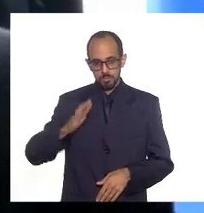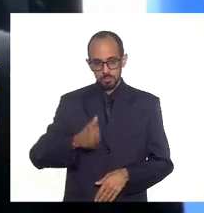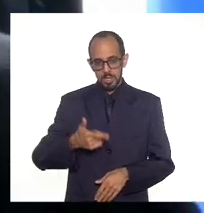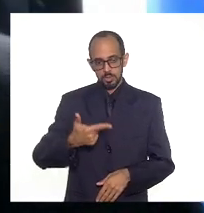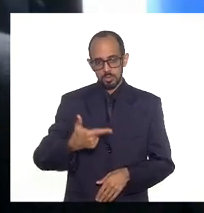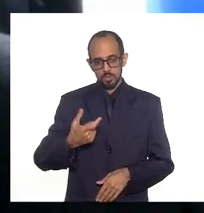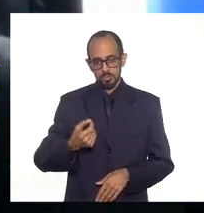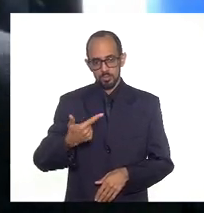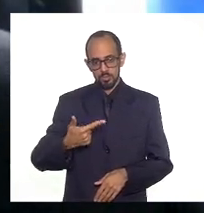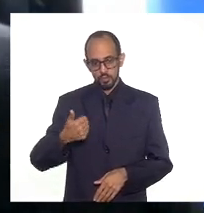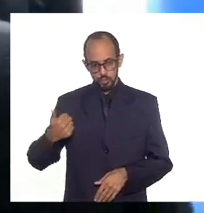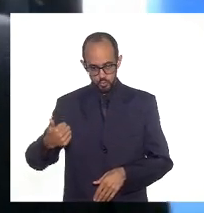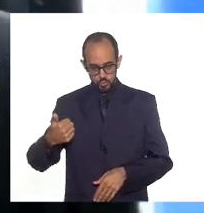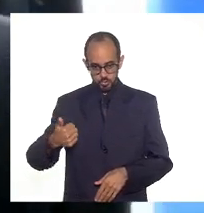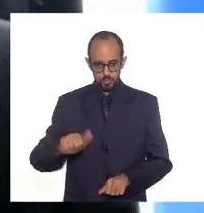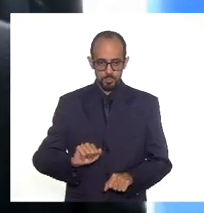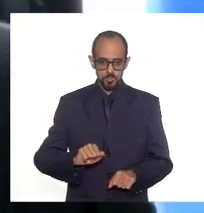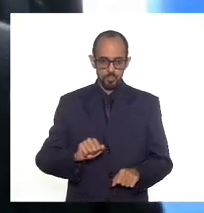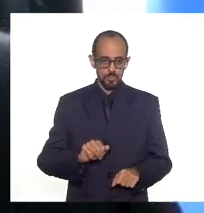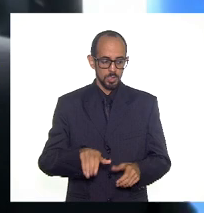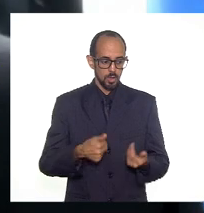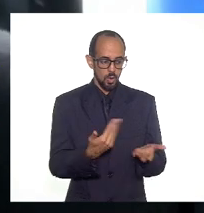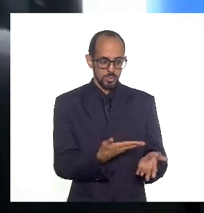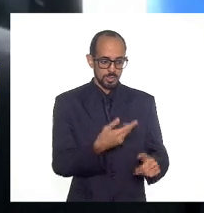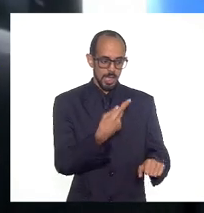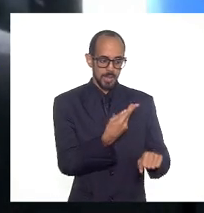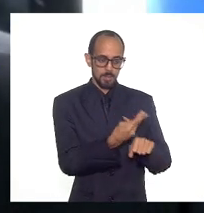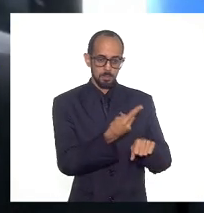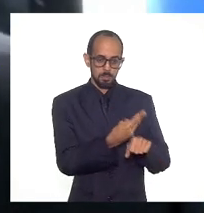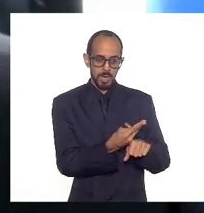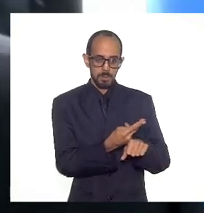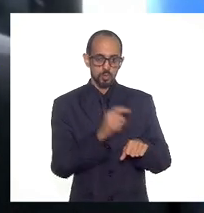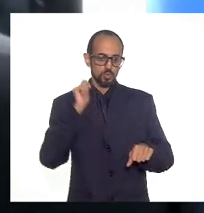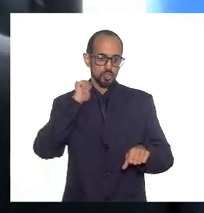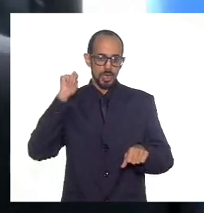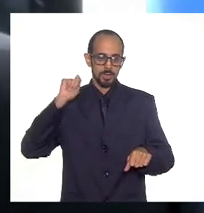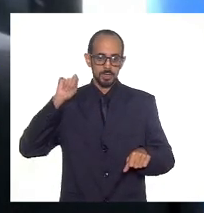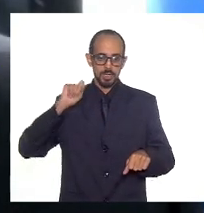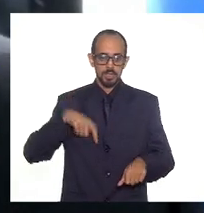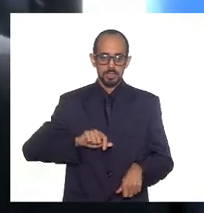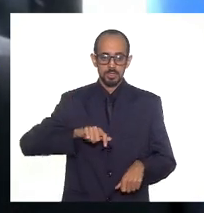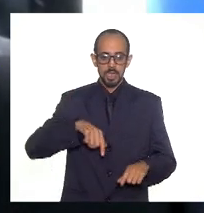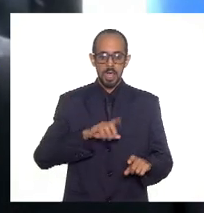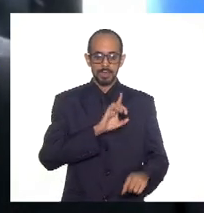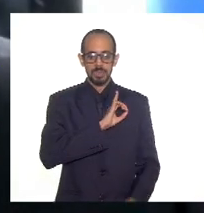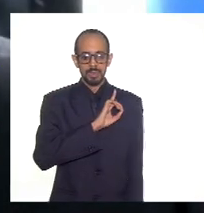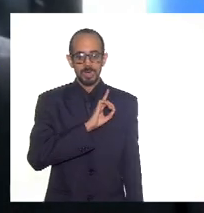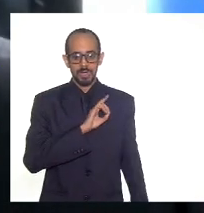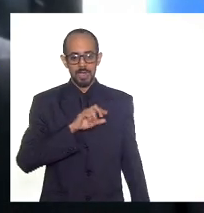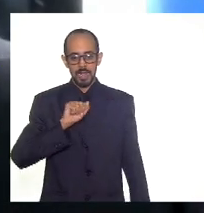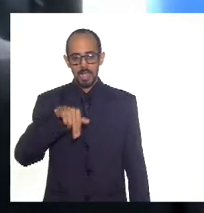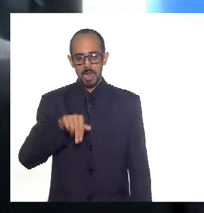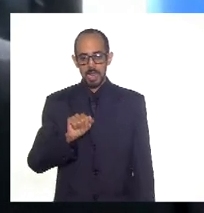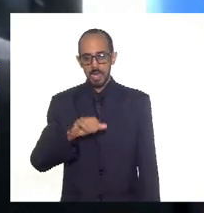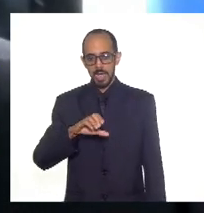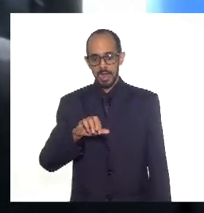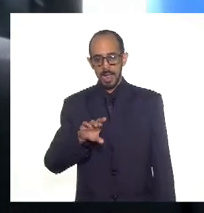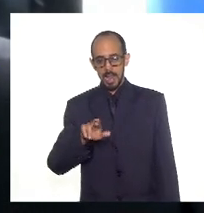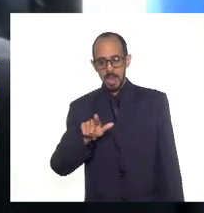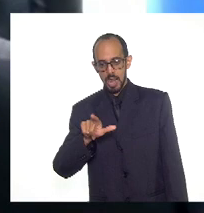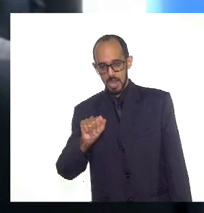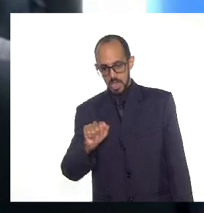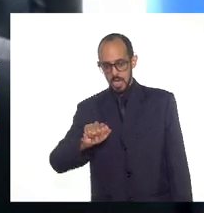Miller, que concede medalha Tiradentes e o respectivo diploma à ilustríssima delegada Ana Carla Rodrigues